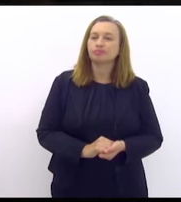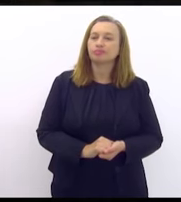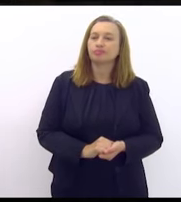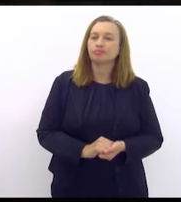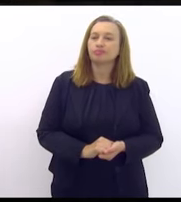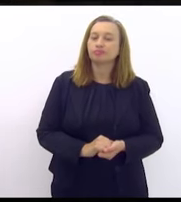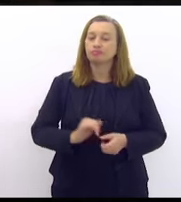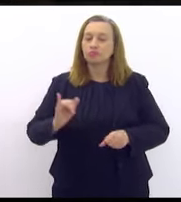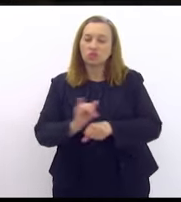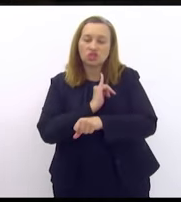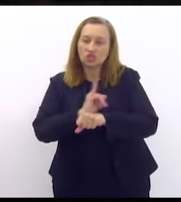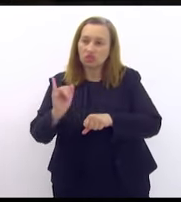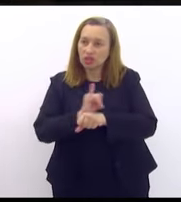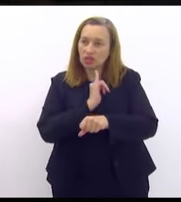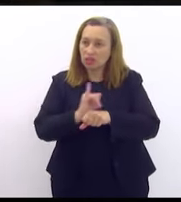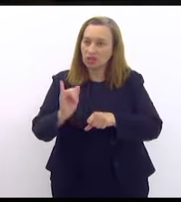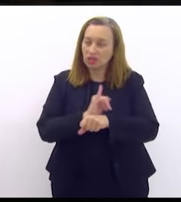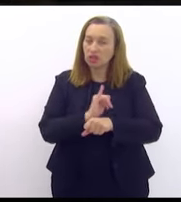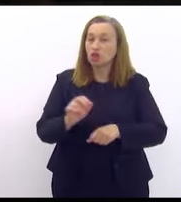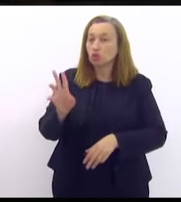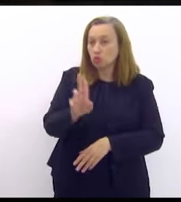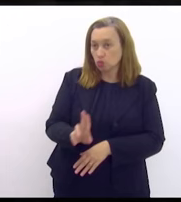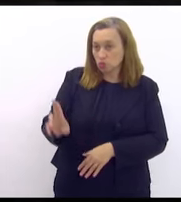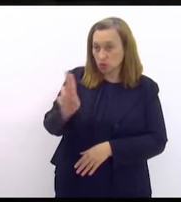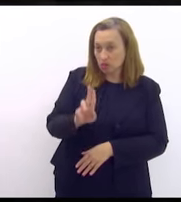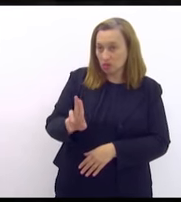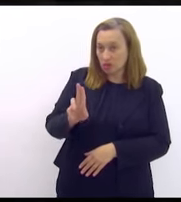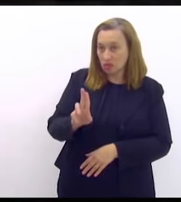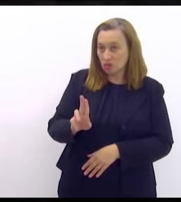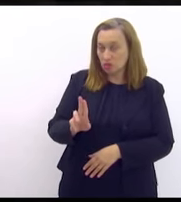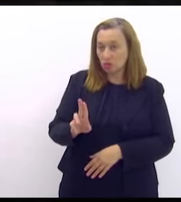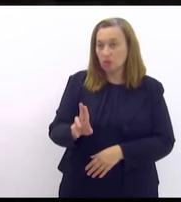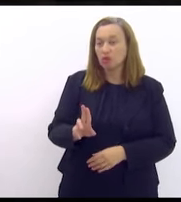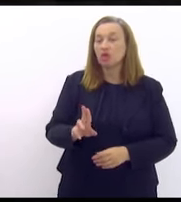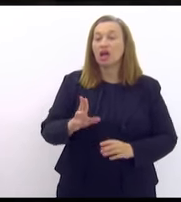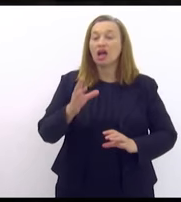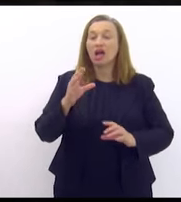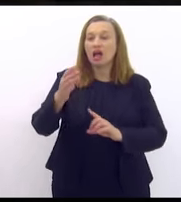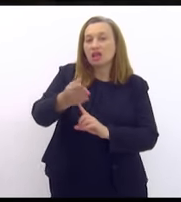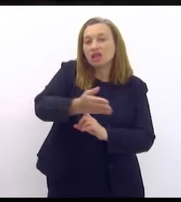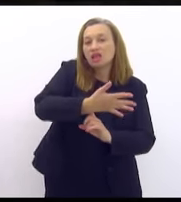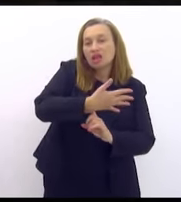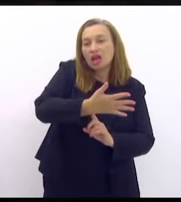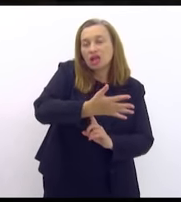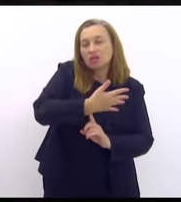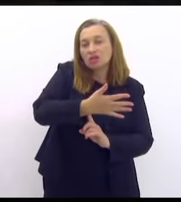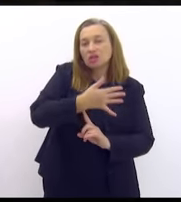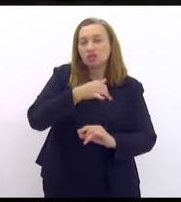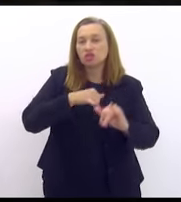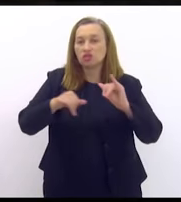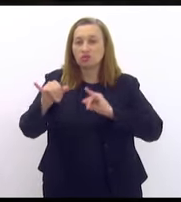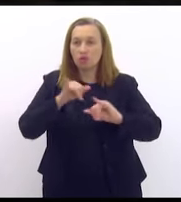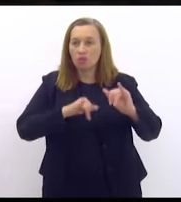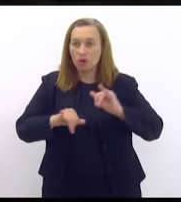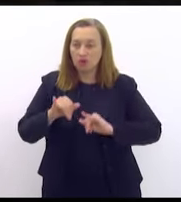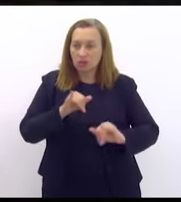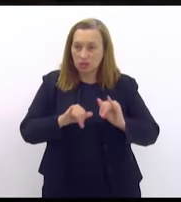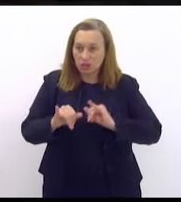essa estratégia de usar a modernização tecnológica da informação,